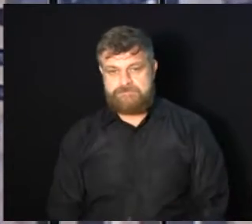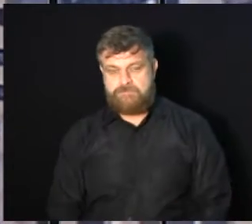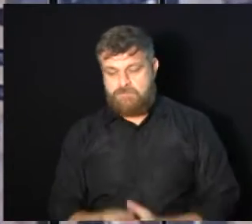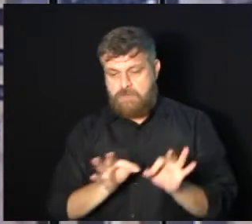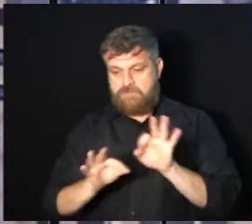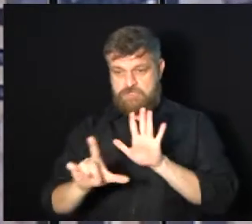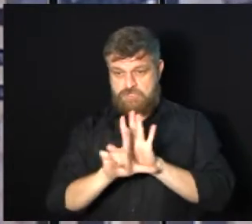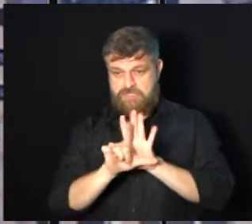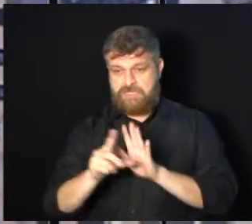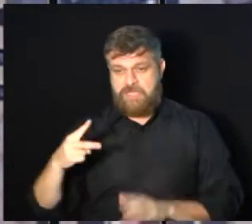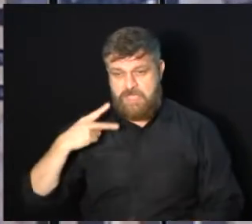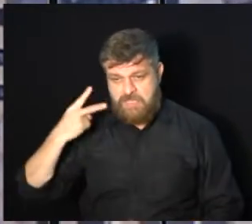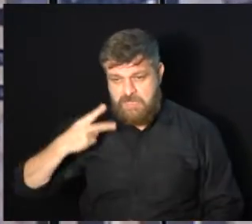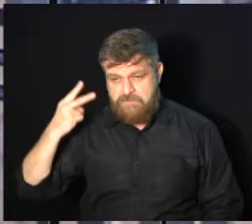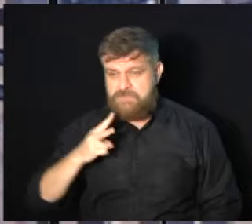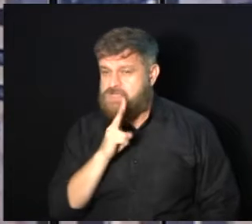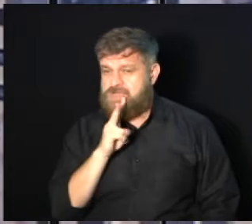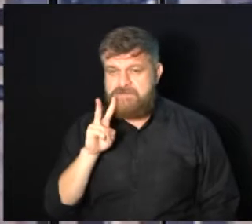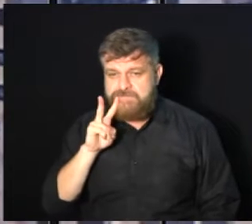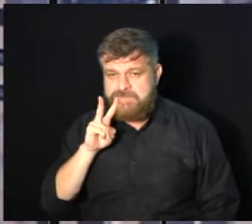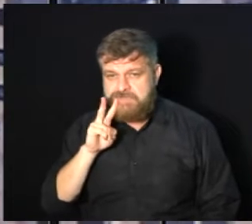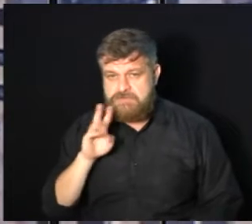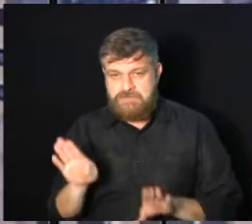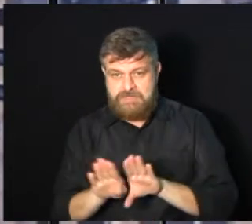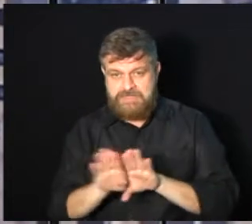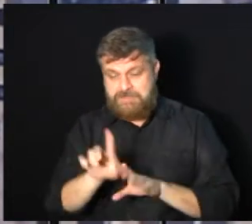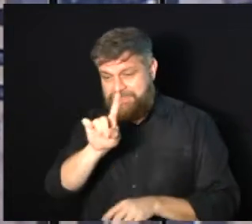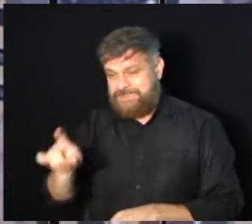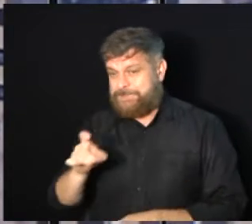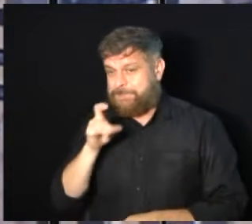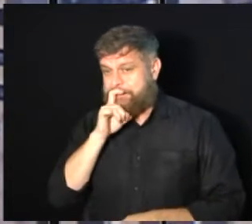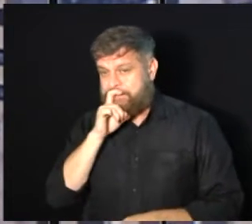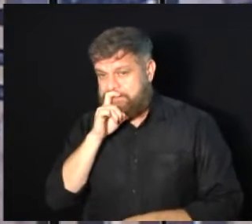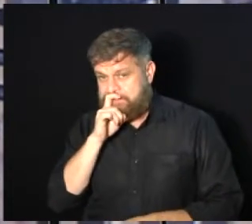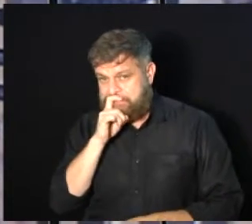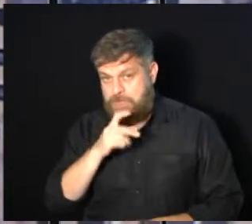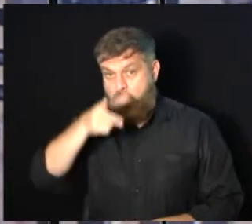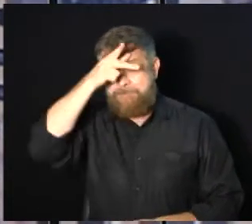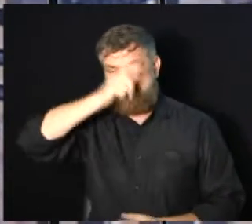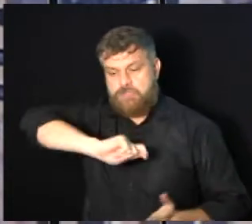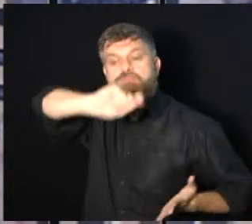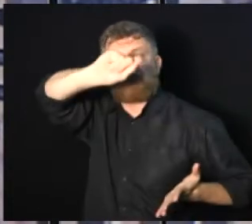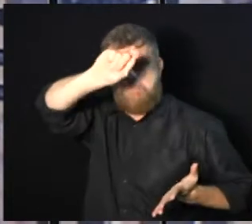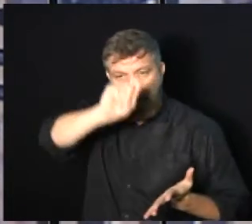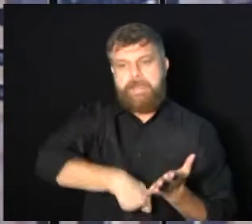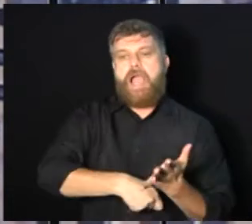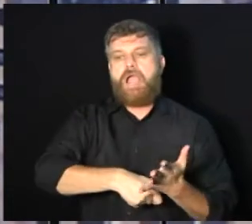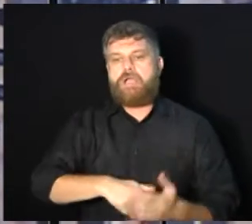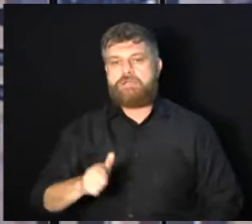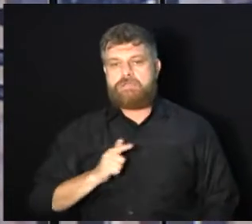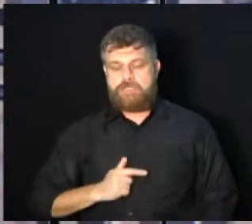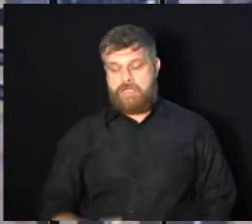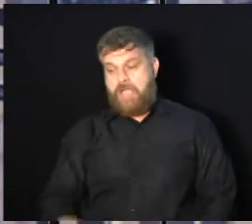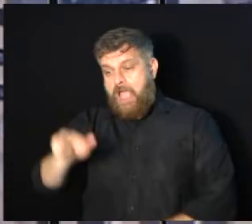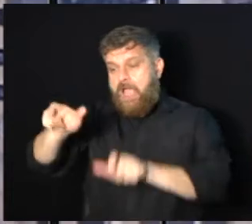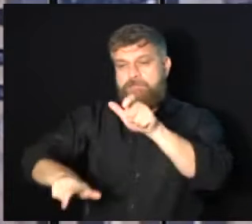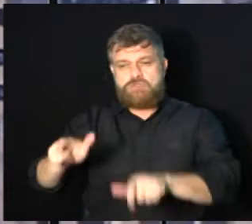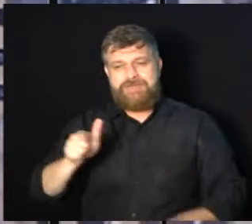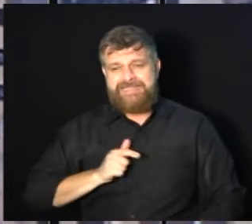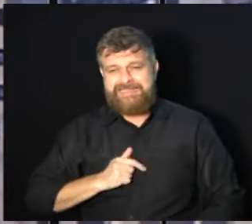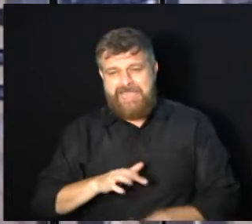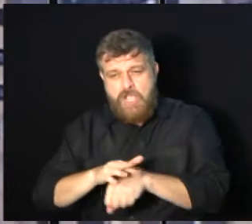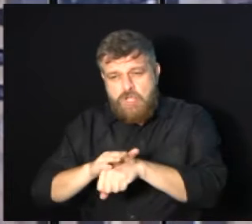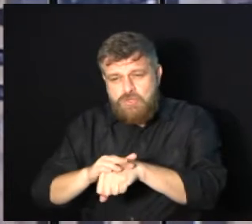Projeto de lei dos vereadores Vinícius Gratti e Zé Carlos foi sancionado pelo prefeito. Agora, pessoas que possuem